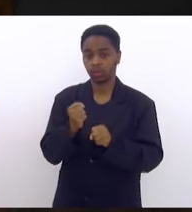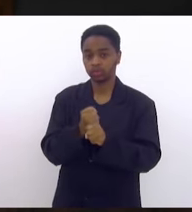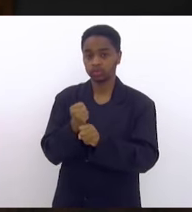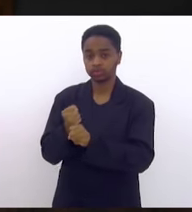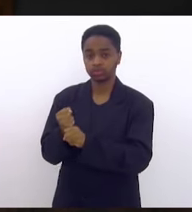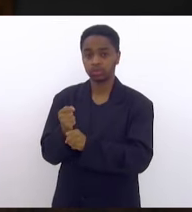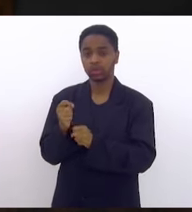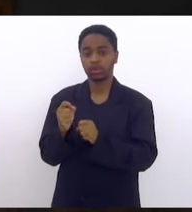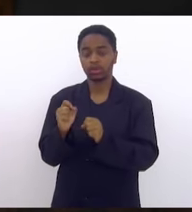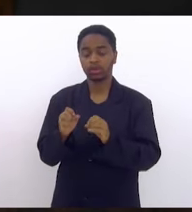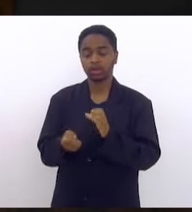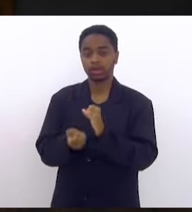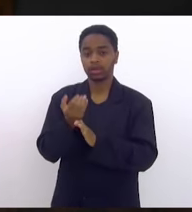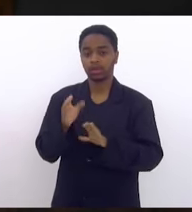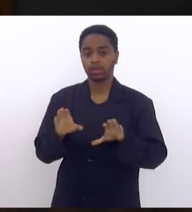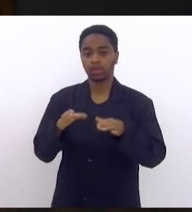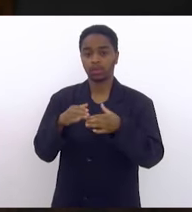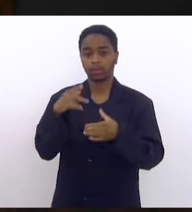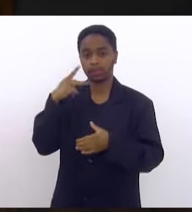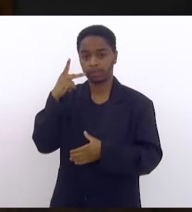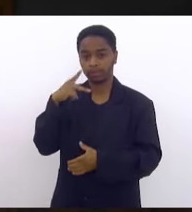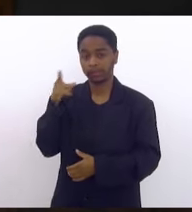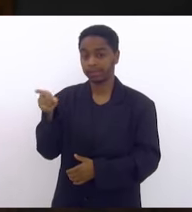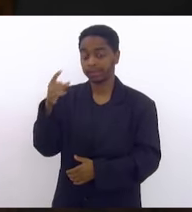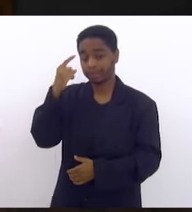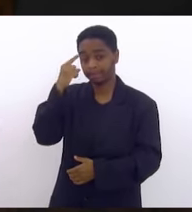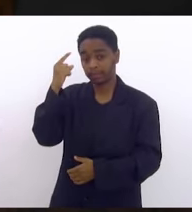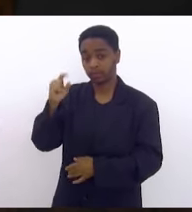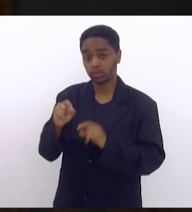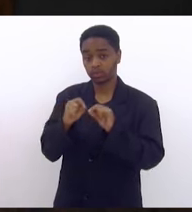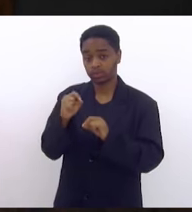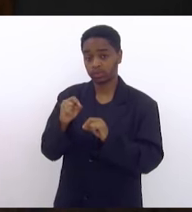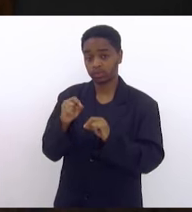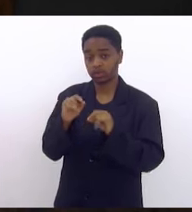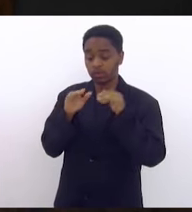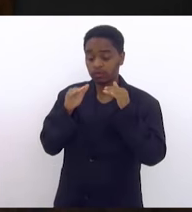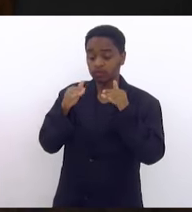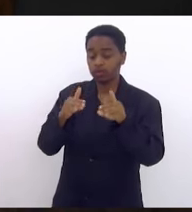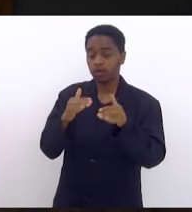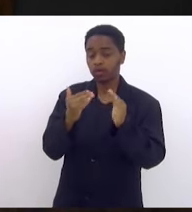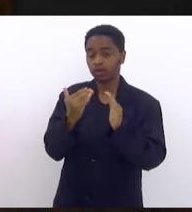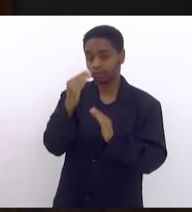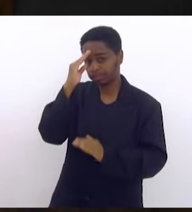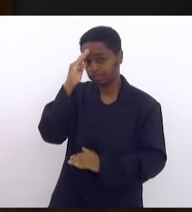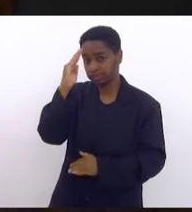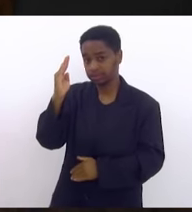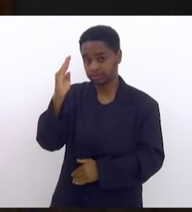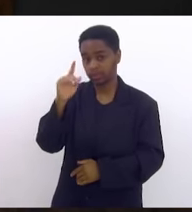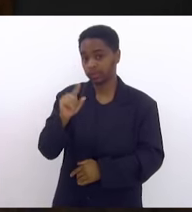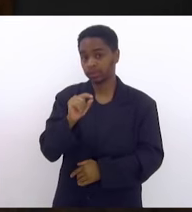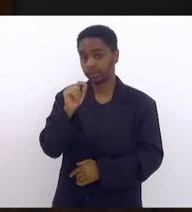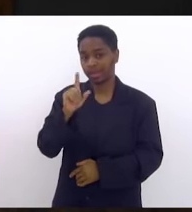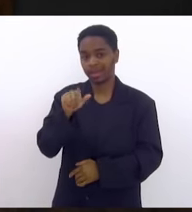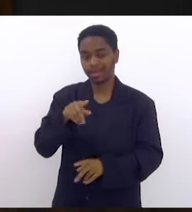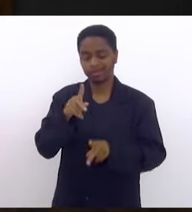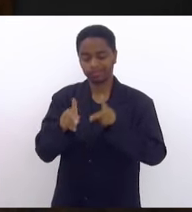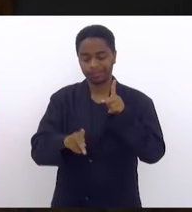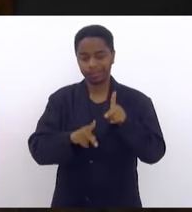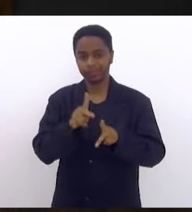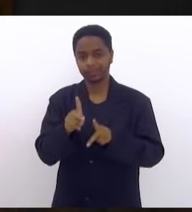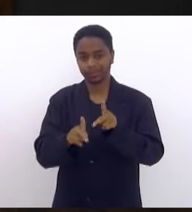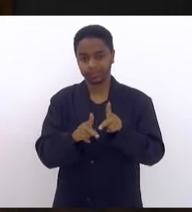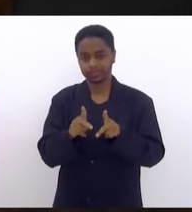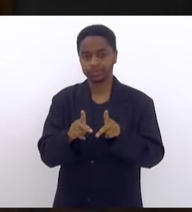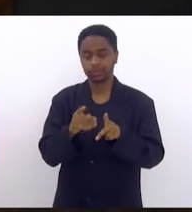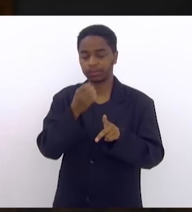de um grupo político, ele está pensando no bem maior, de fato, de uma população, do